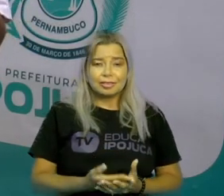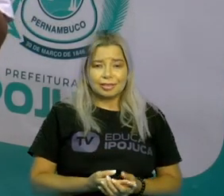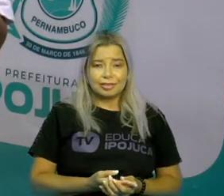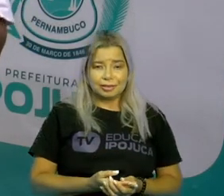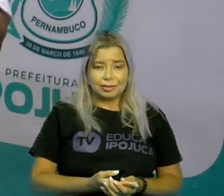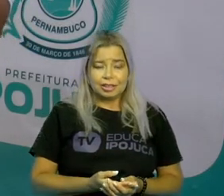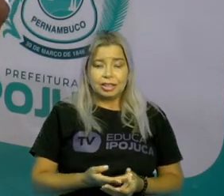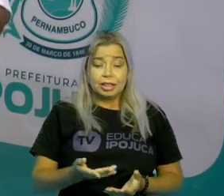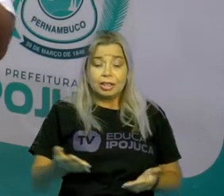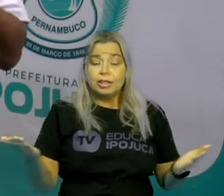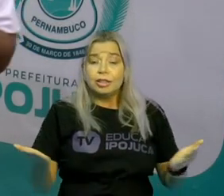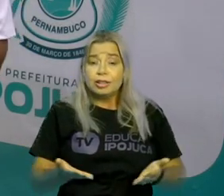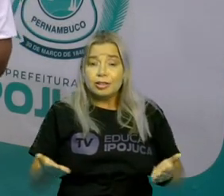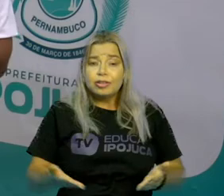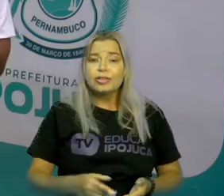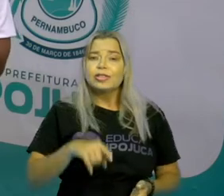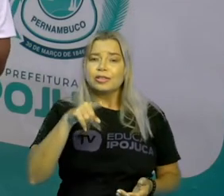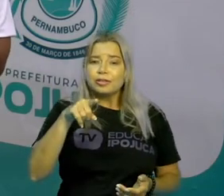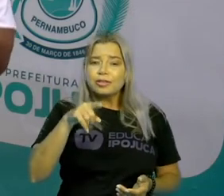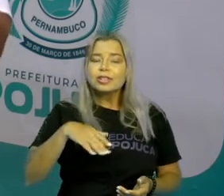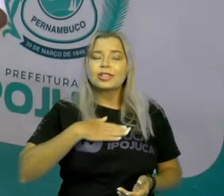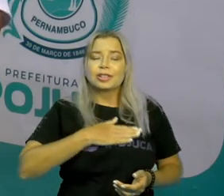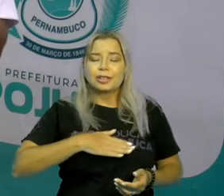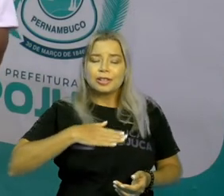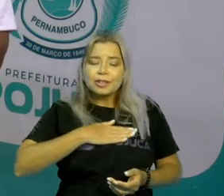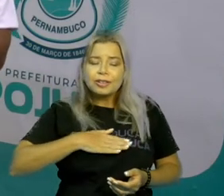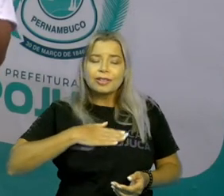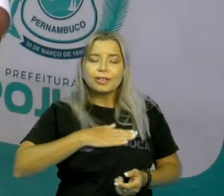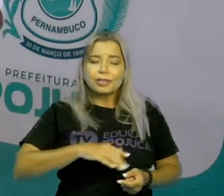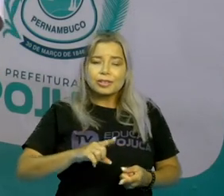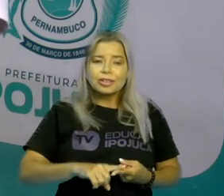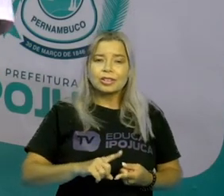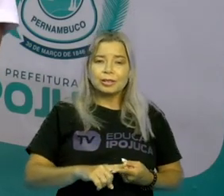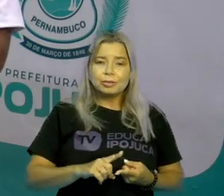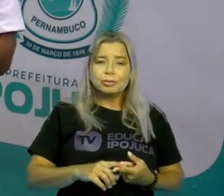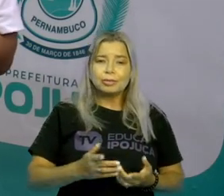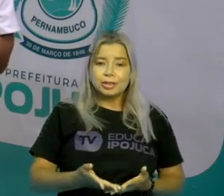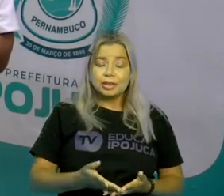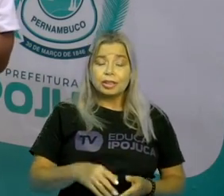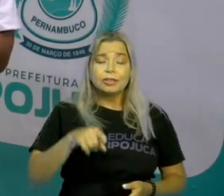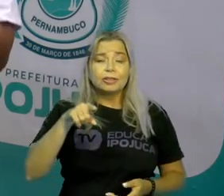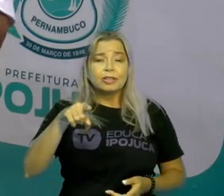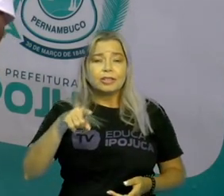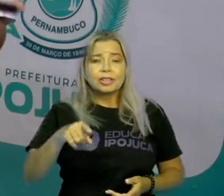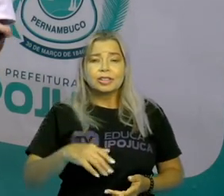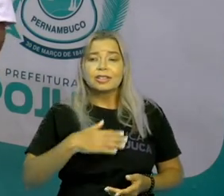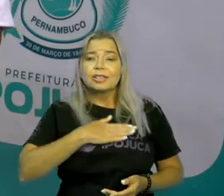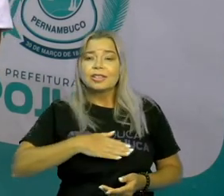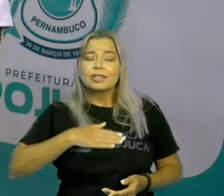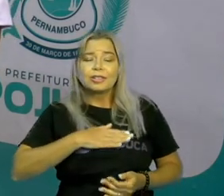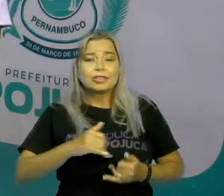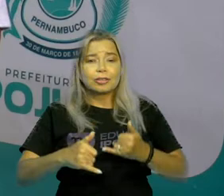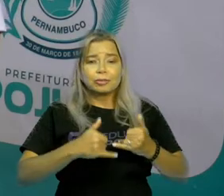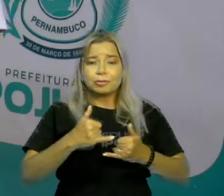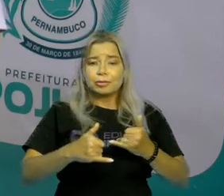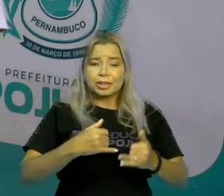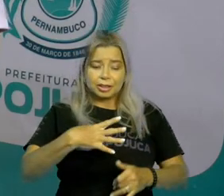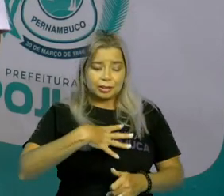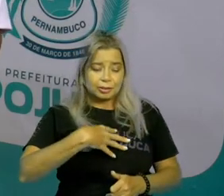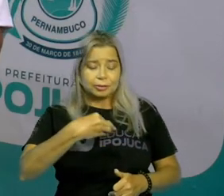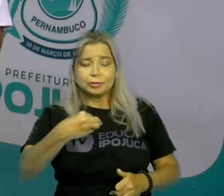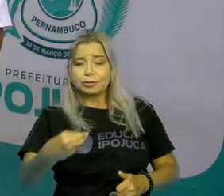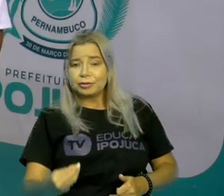quem sabe, faz essa brincadeira agora com sua criança, com um sobrinho, ou até agora mesmo onde você